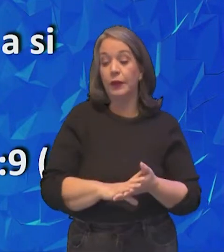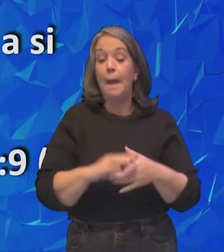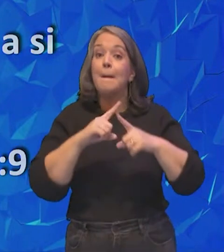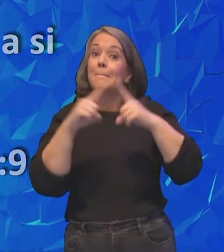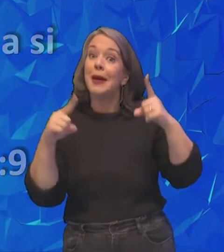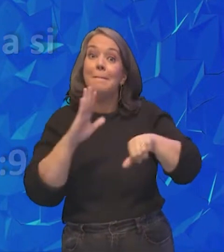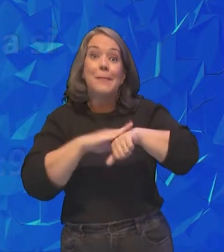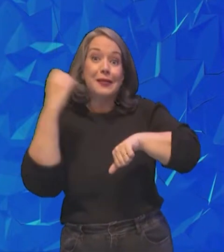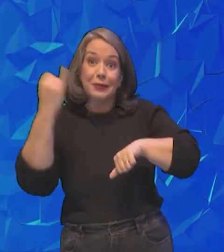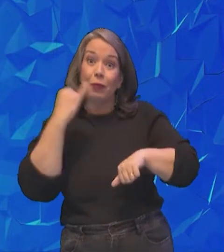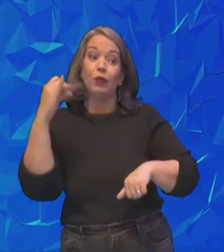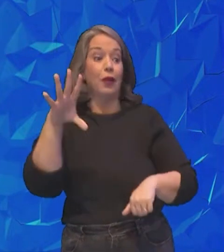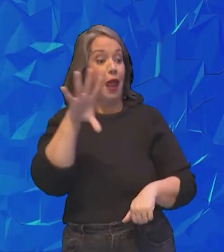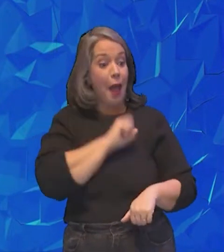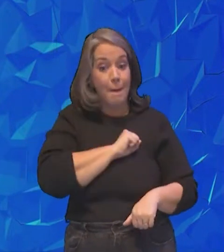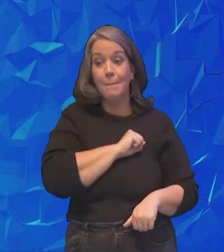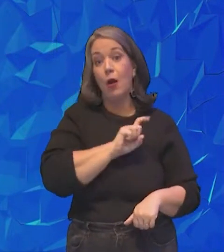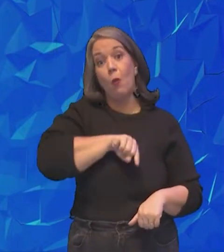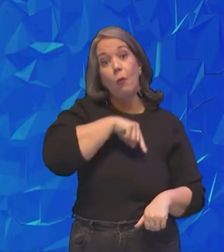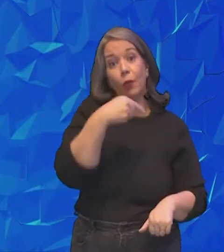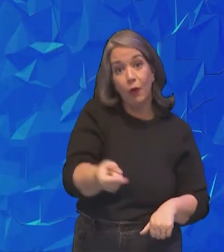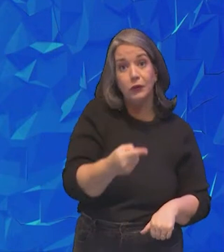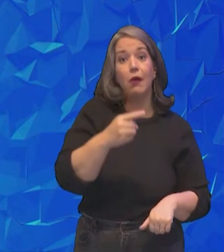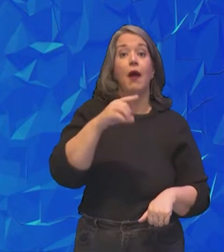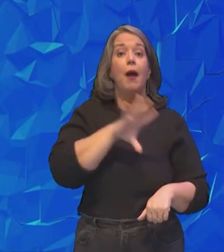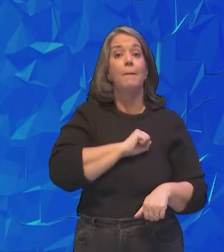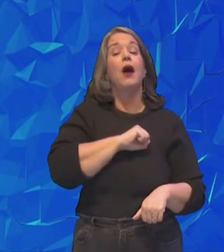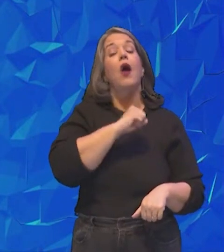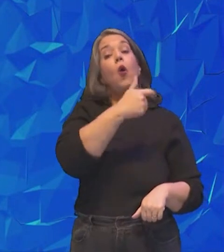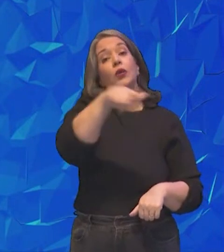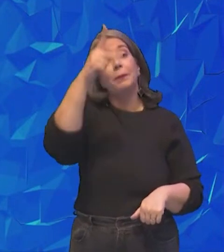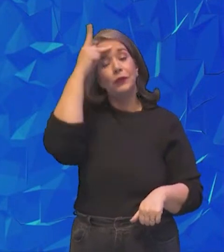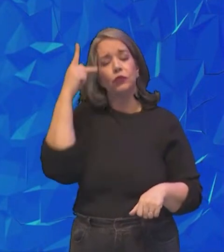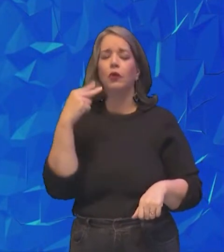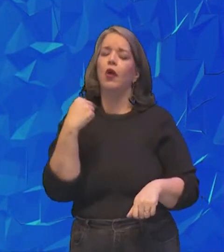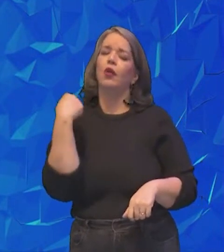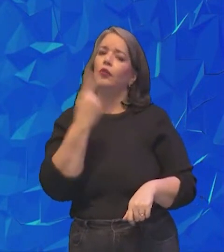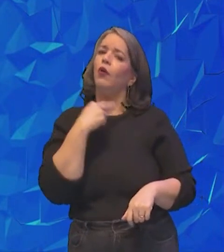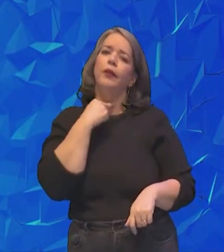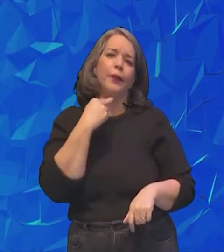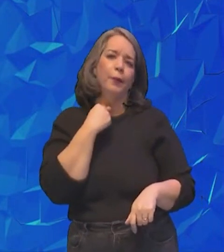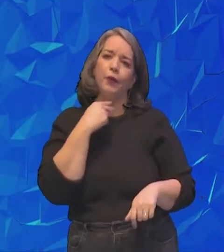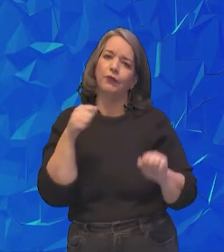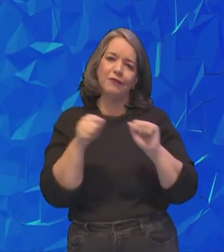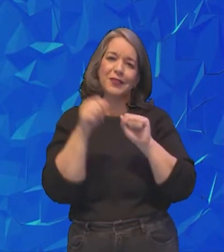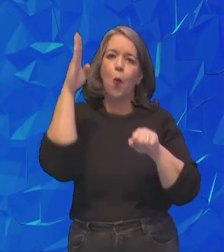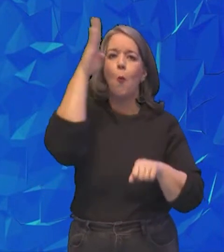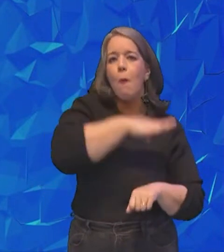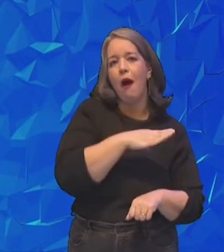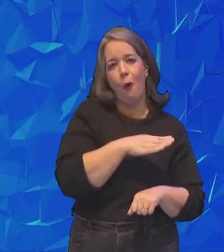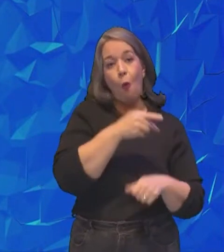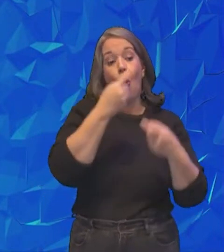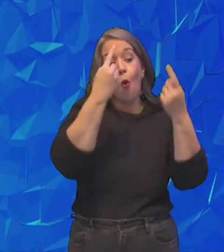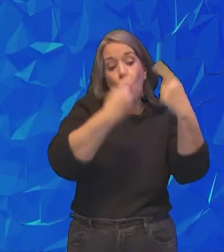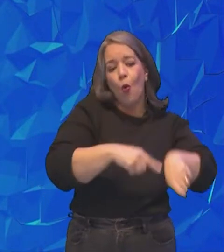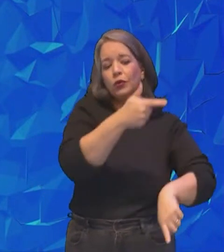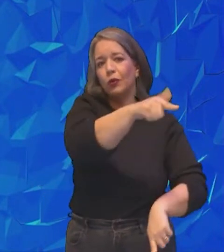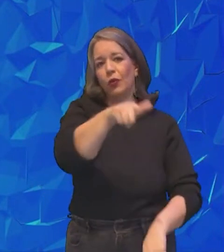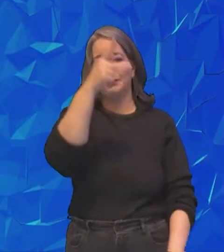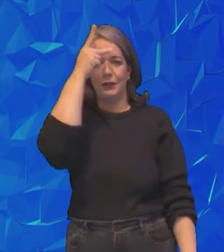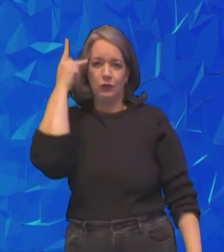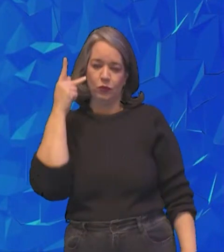não pratica o mal contra o próximo, portanto, o cumprimento da lei é o amor. Capítulo 14 fala o